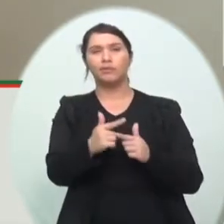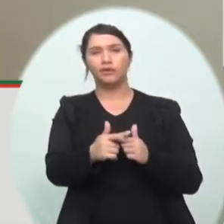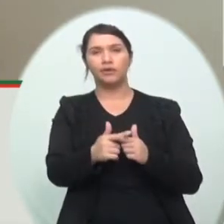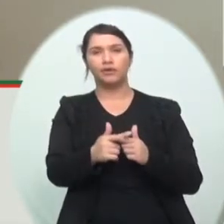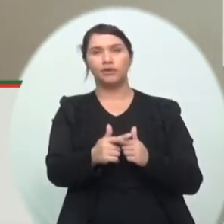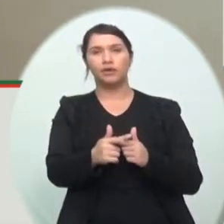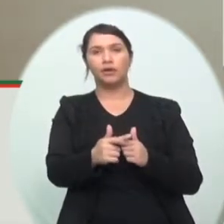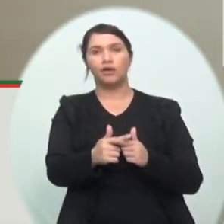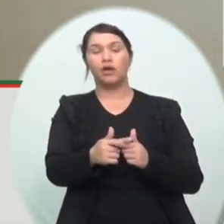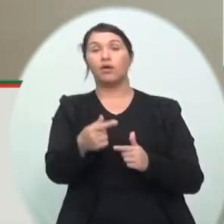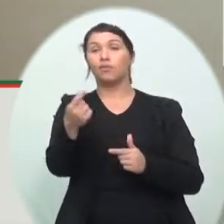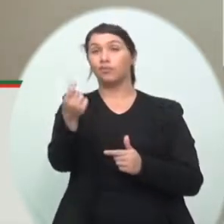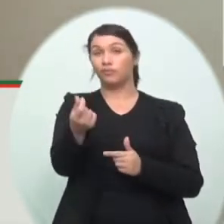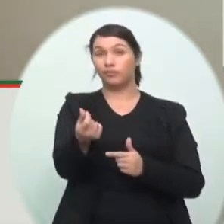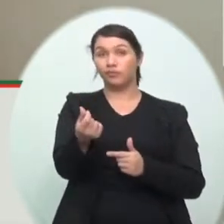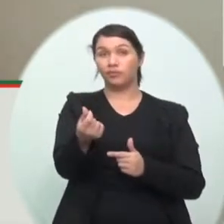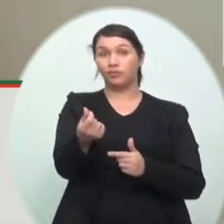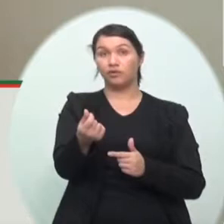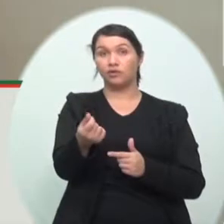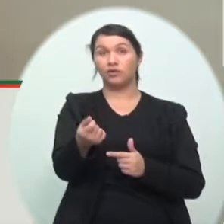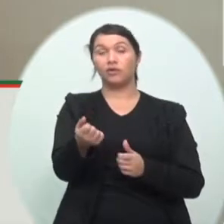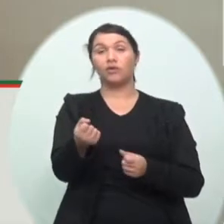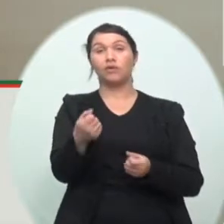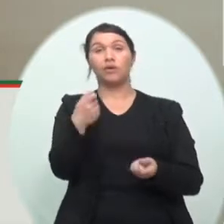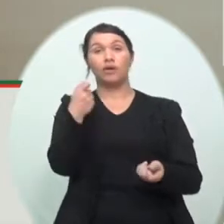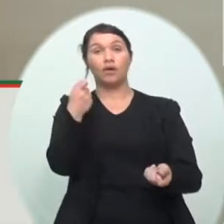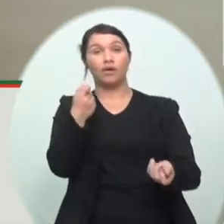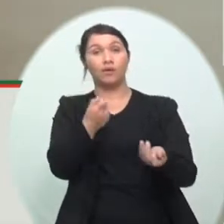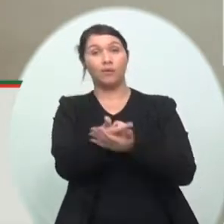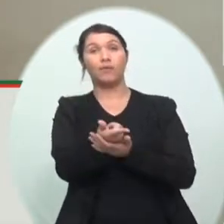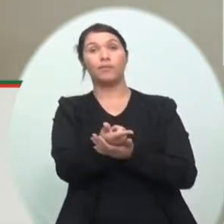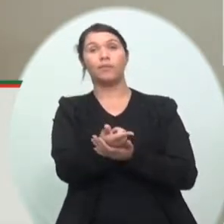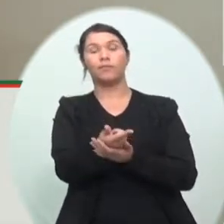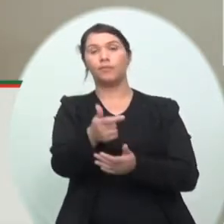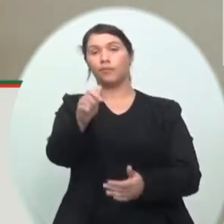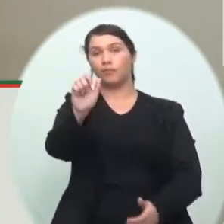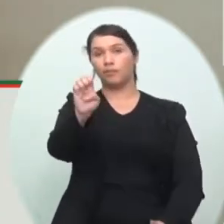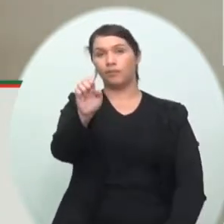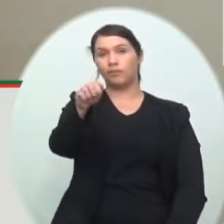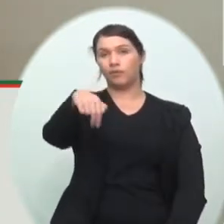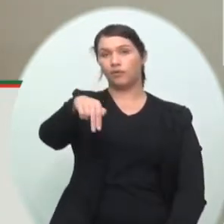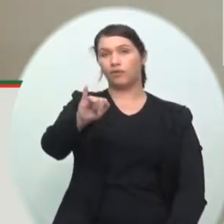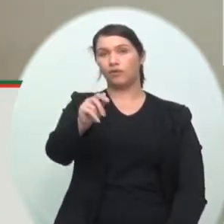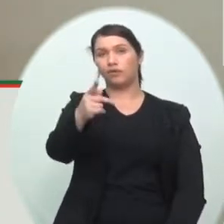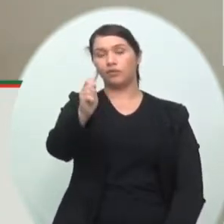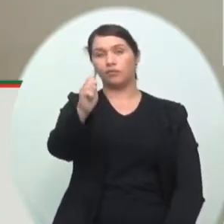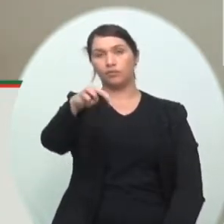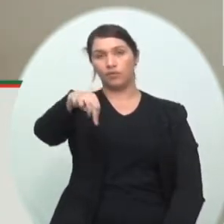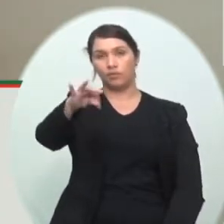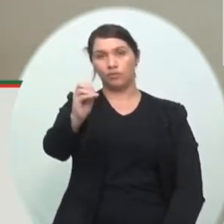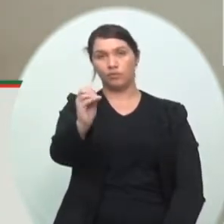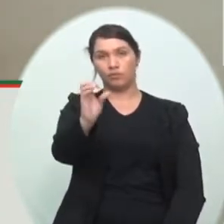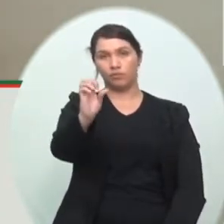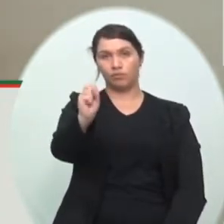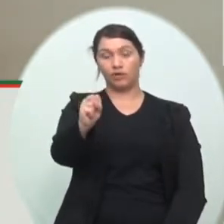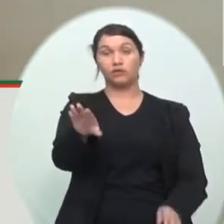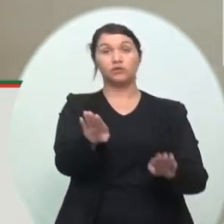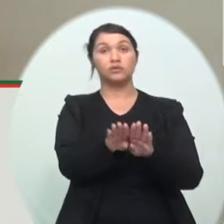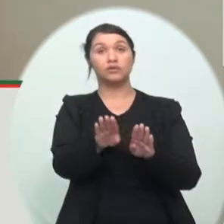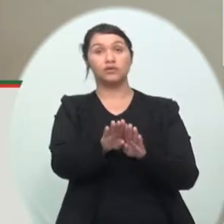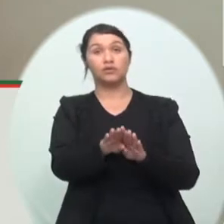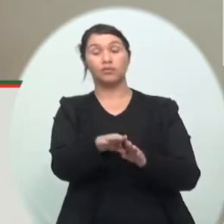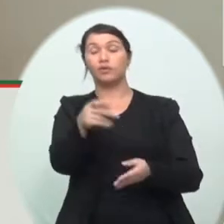equipamentos e um percentual também é para dividir entre as